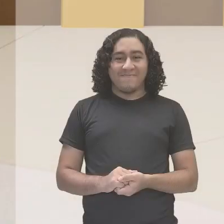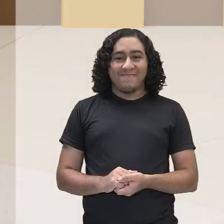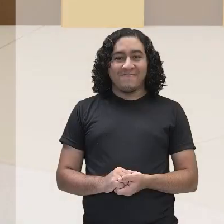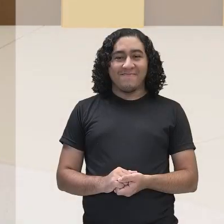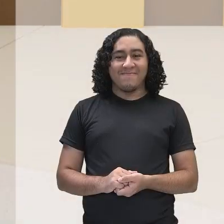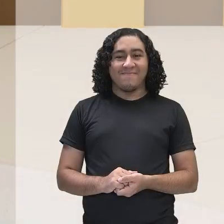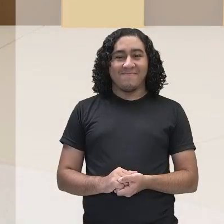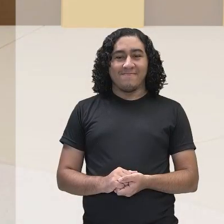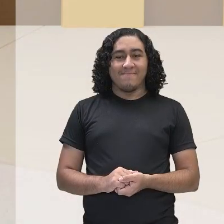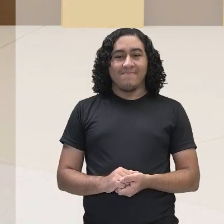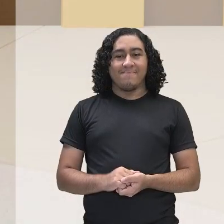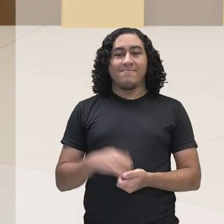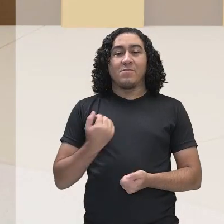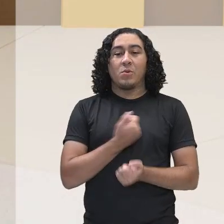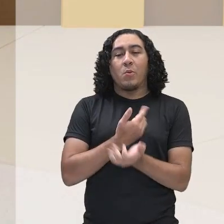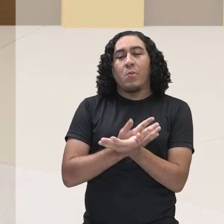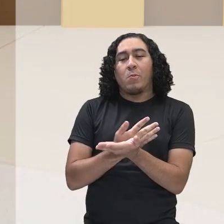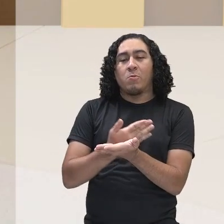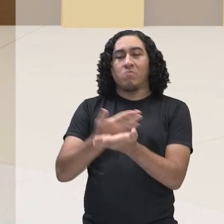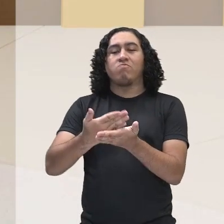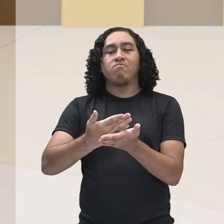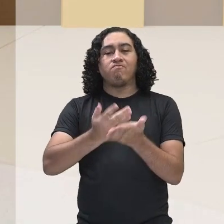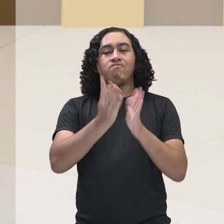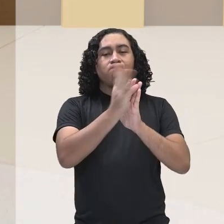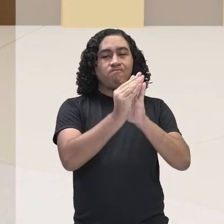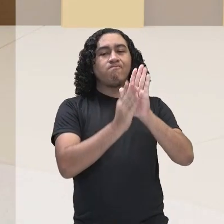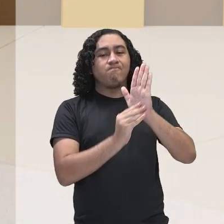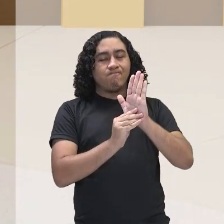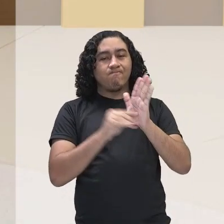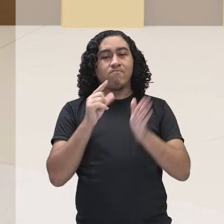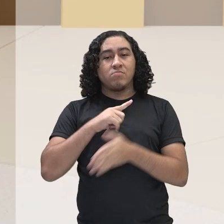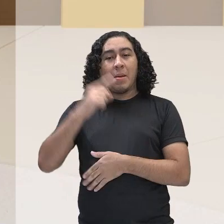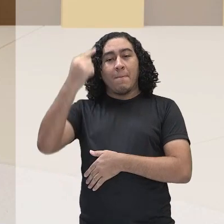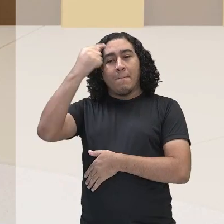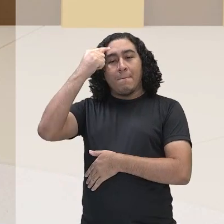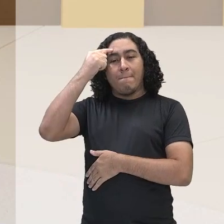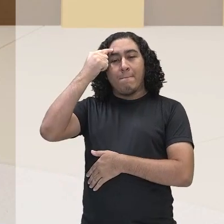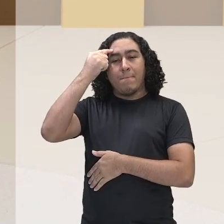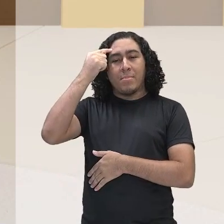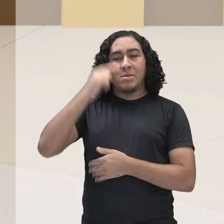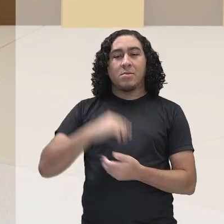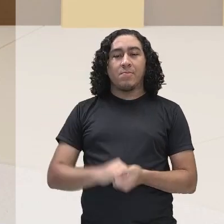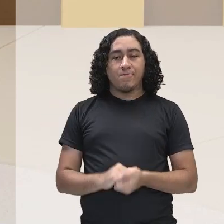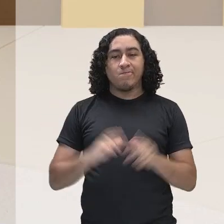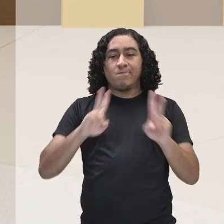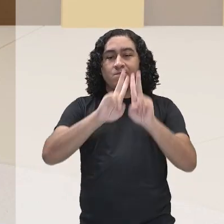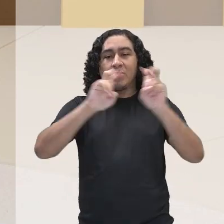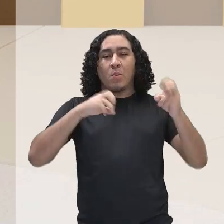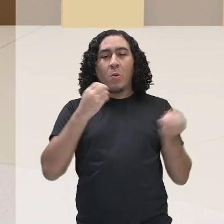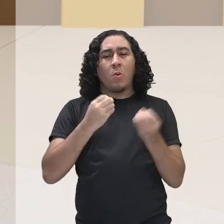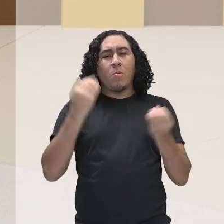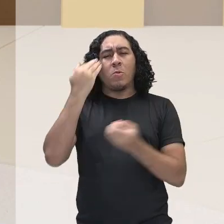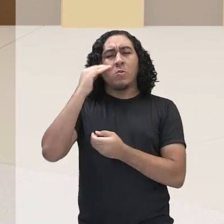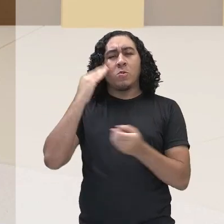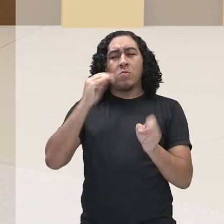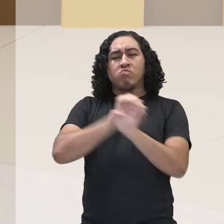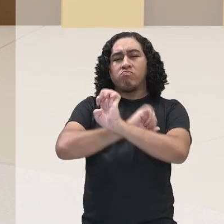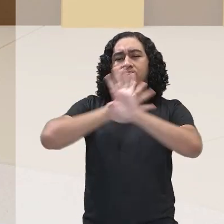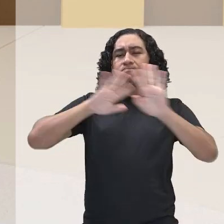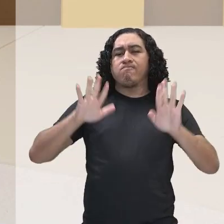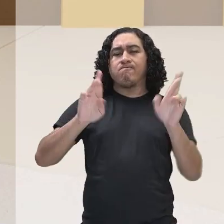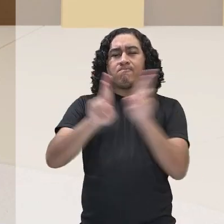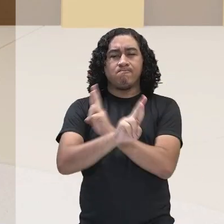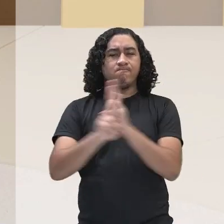E nós iniciamos a exploração desse conteúdo, começamos a refletir aí sobre este tema, entendendo a relação